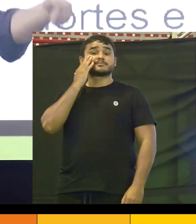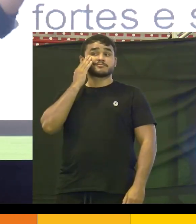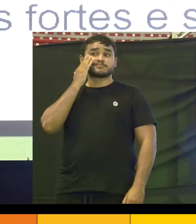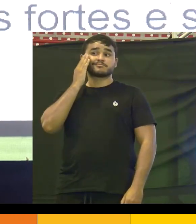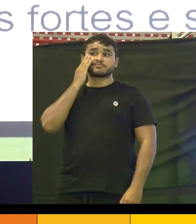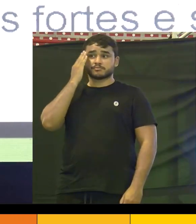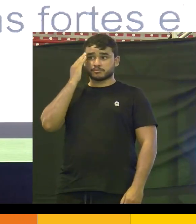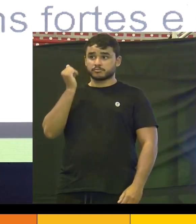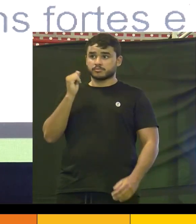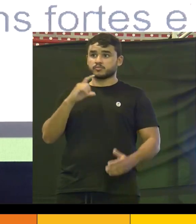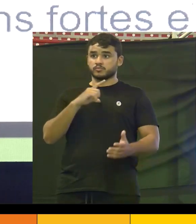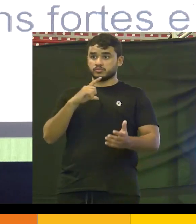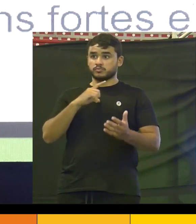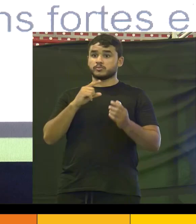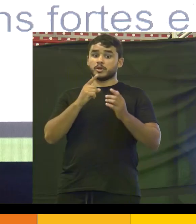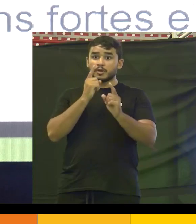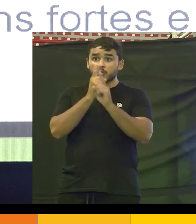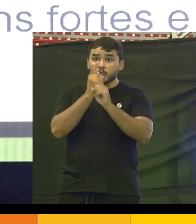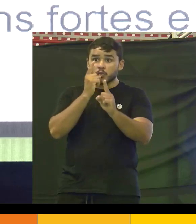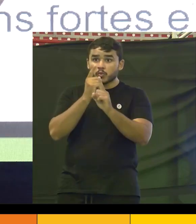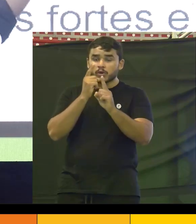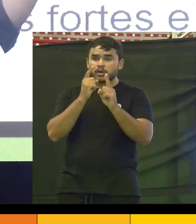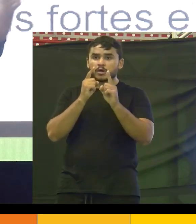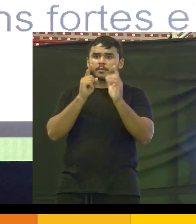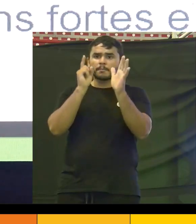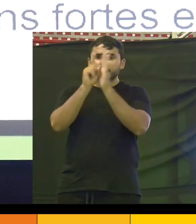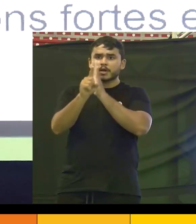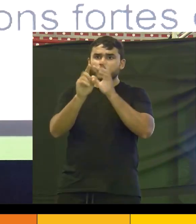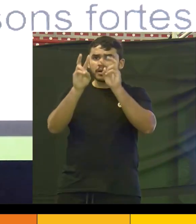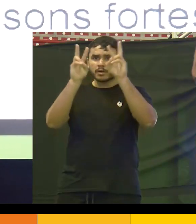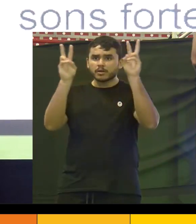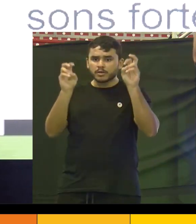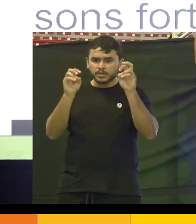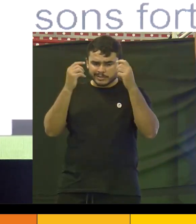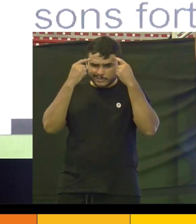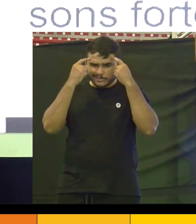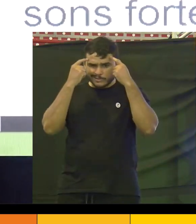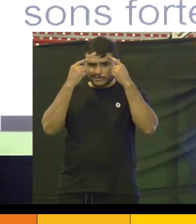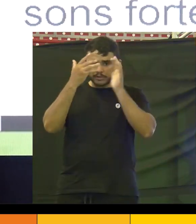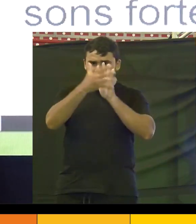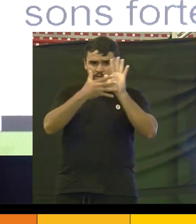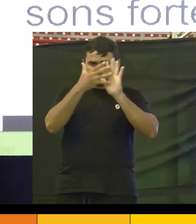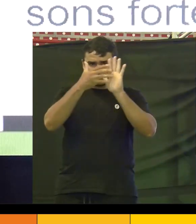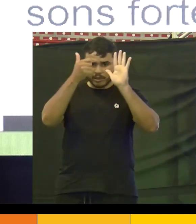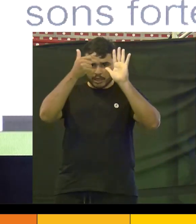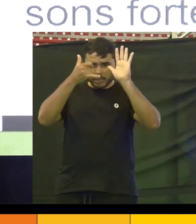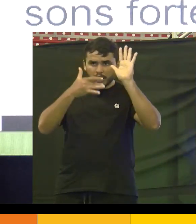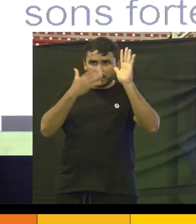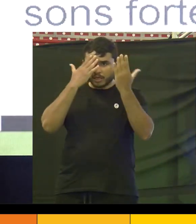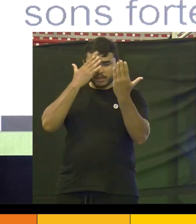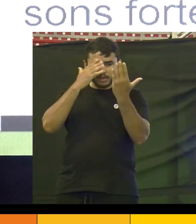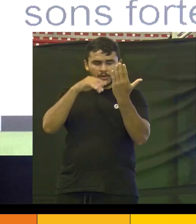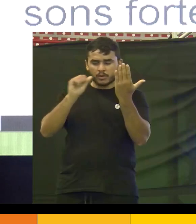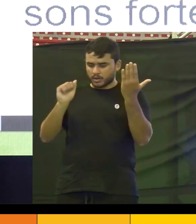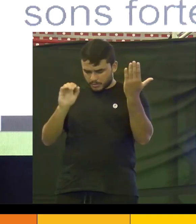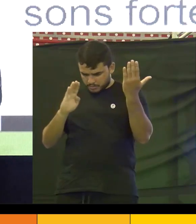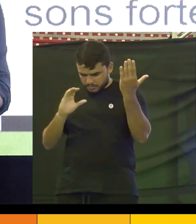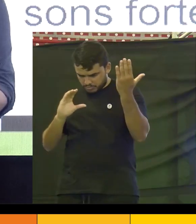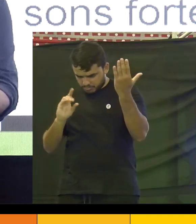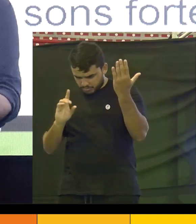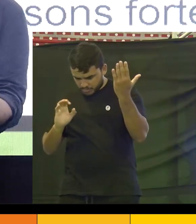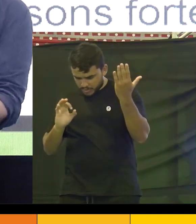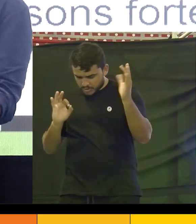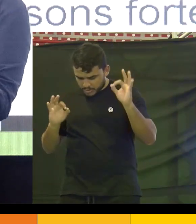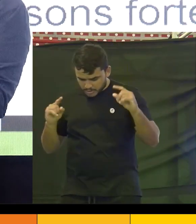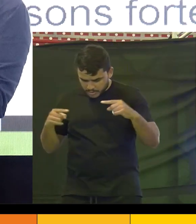que identificar o fenômeno do texto para poder olhar agora os itens e verificar qual dos itens